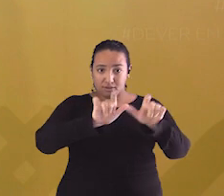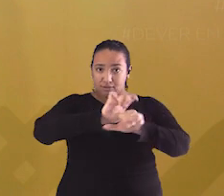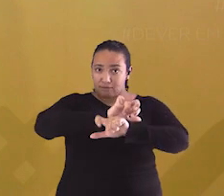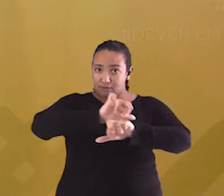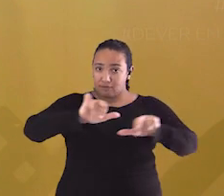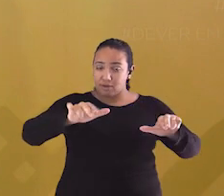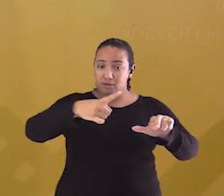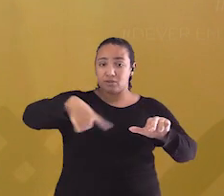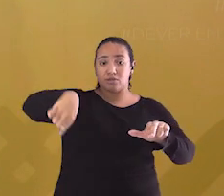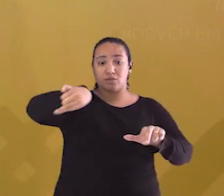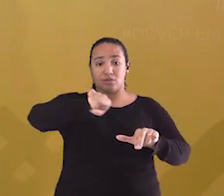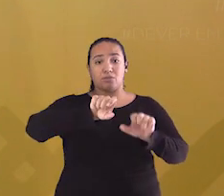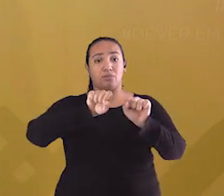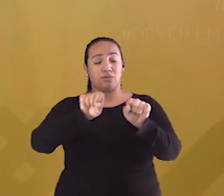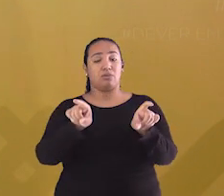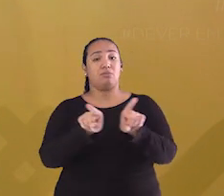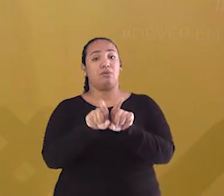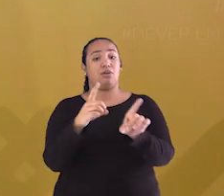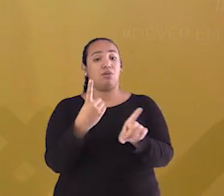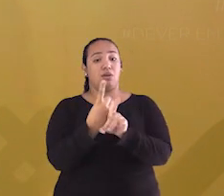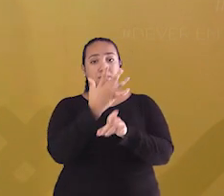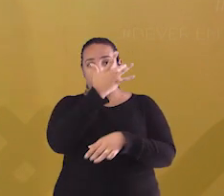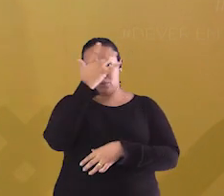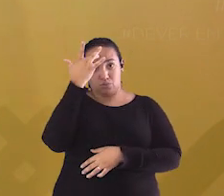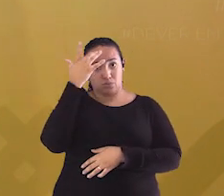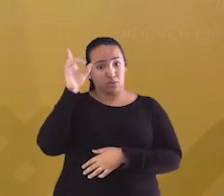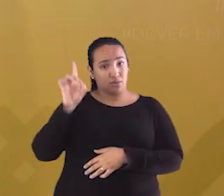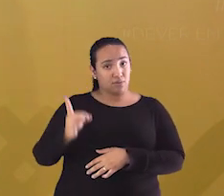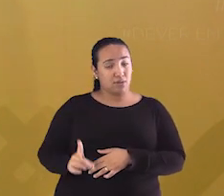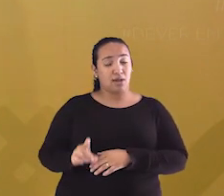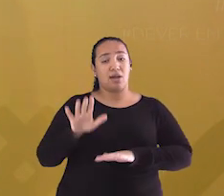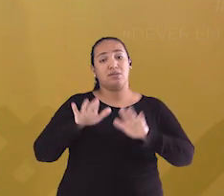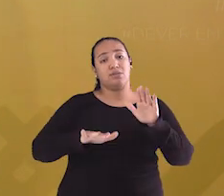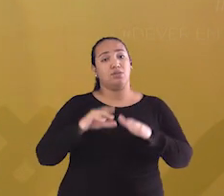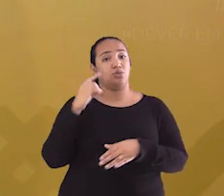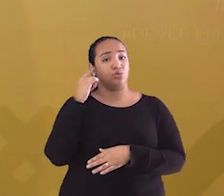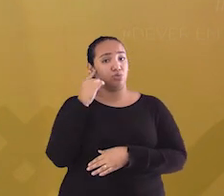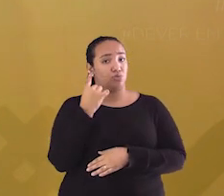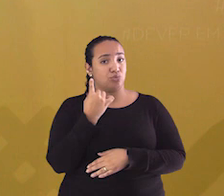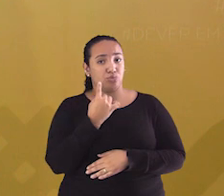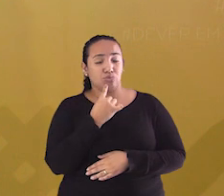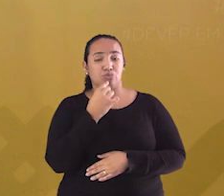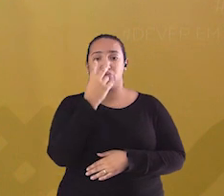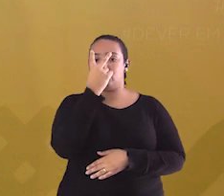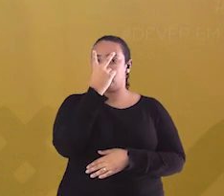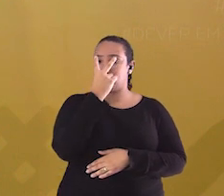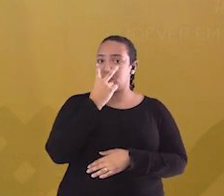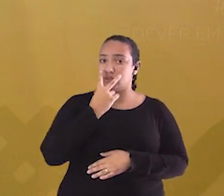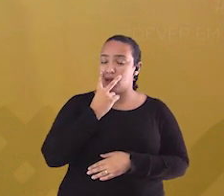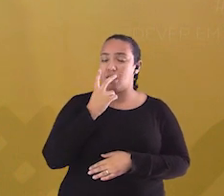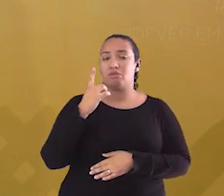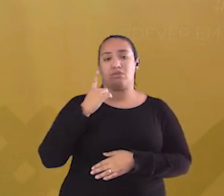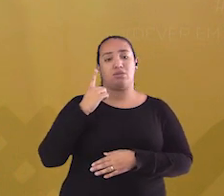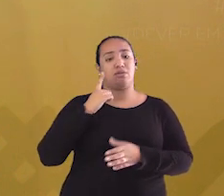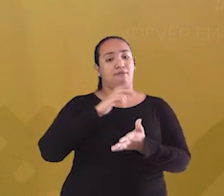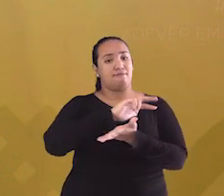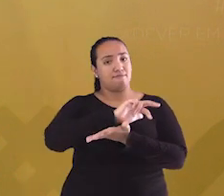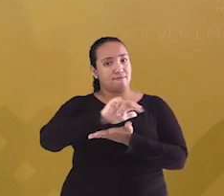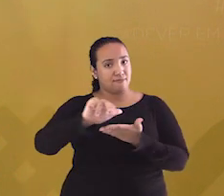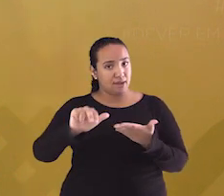podemos encontrar as pessoas com deficiência. Podem ser pessoas que não escutam, que não falam, não enxergam, existem várias,